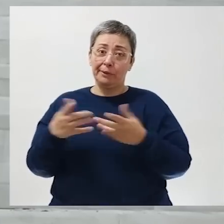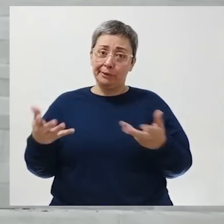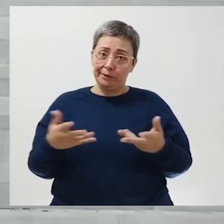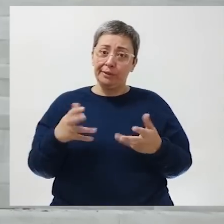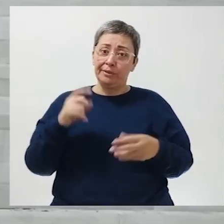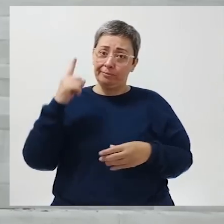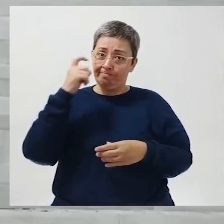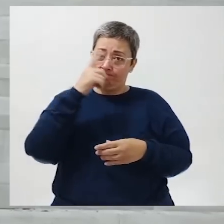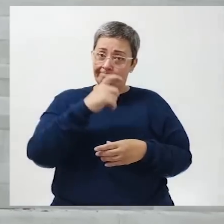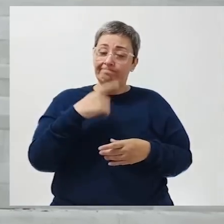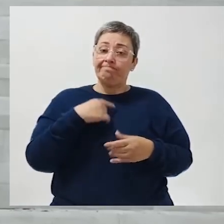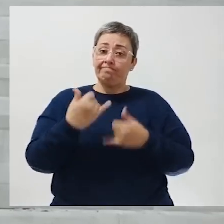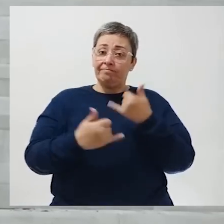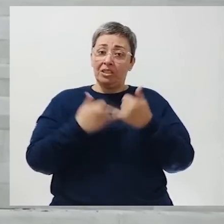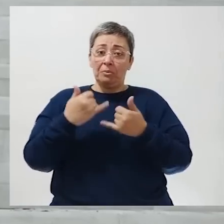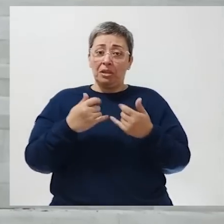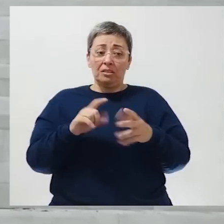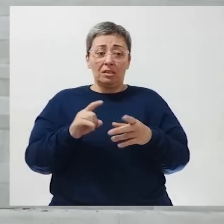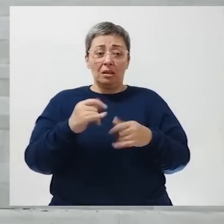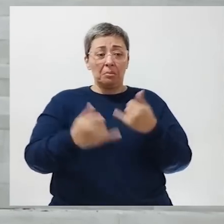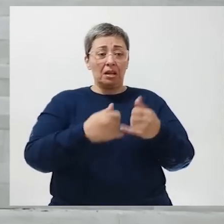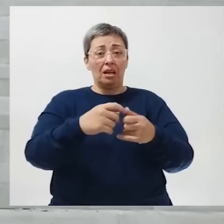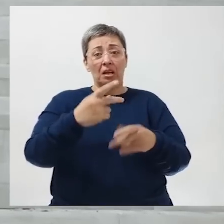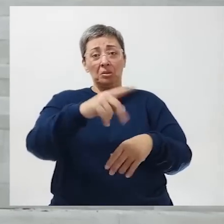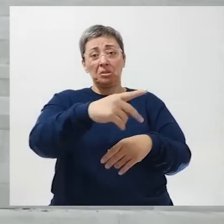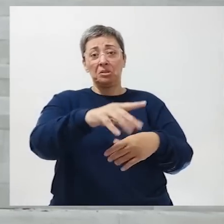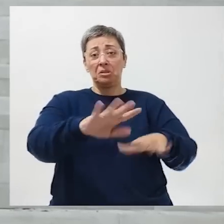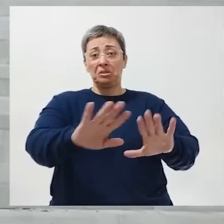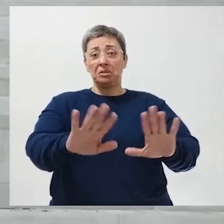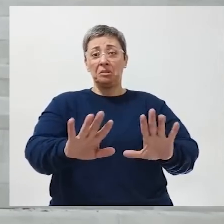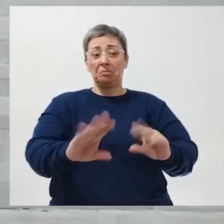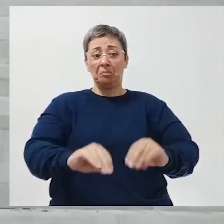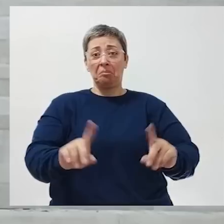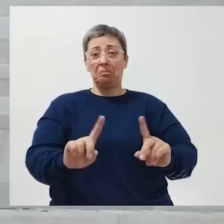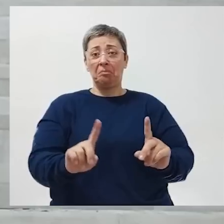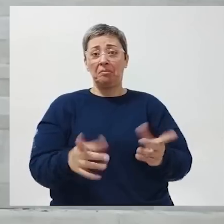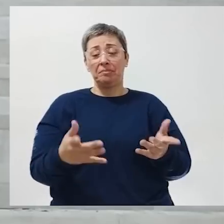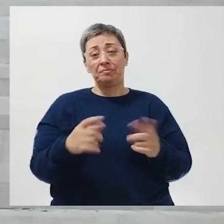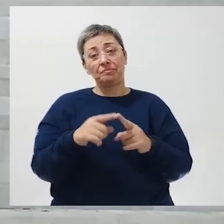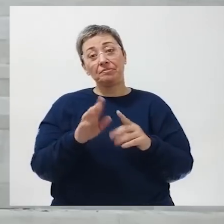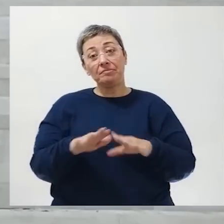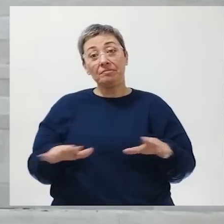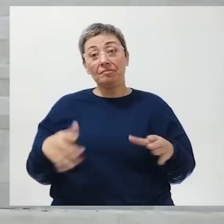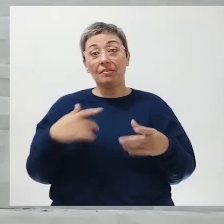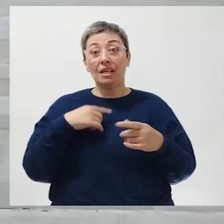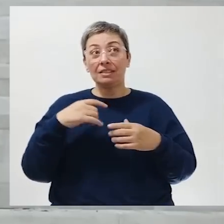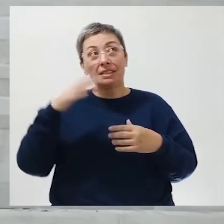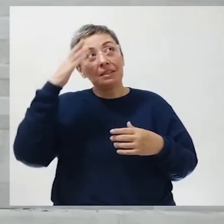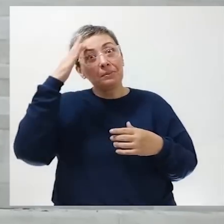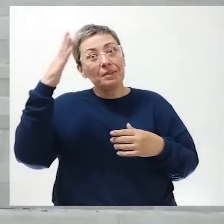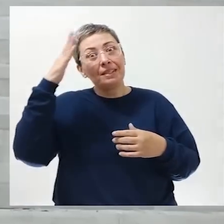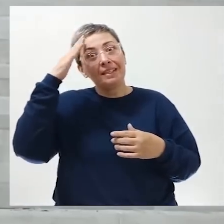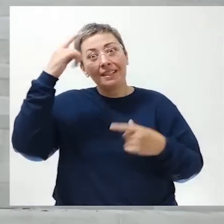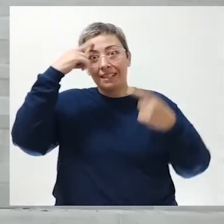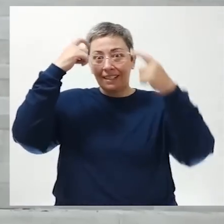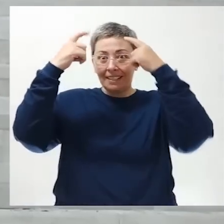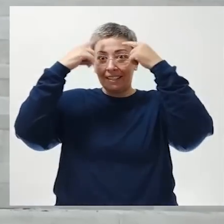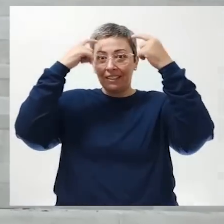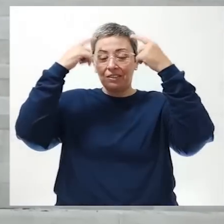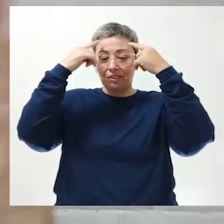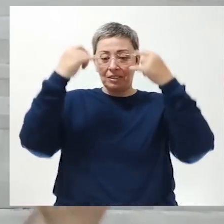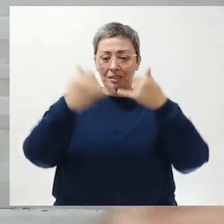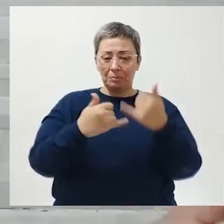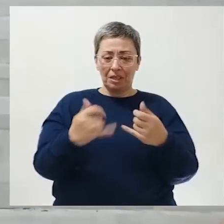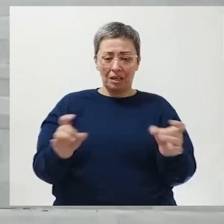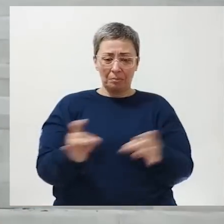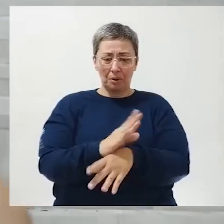difícil, né, gente? Os brinquedos praticamente brincam sozinhos. A criança gosta de imaginar e criar. E quando o brinquedo